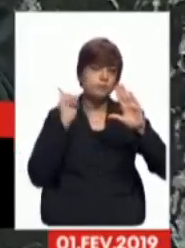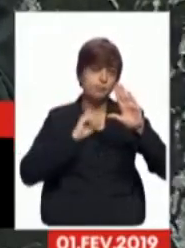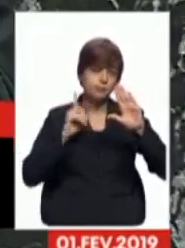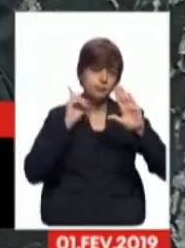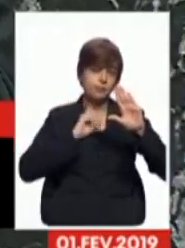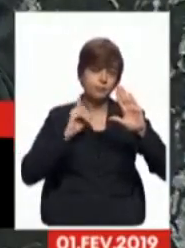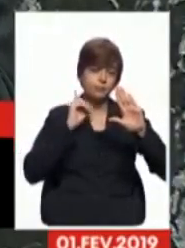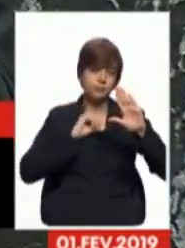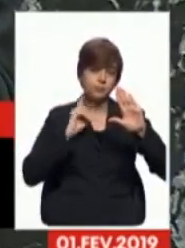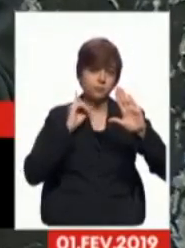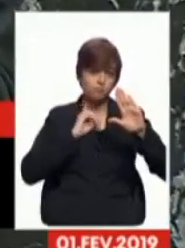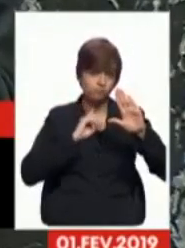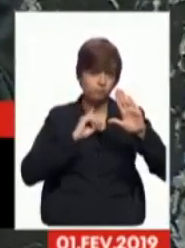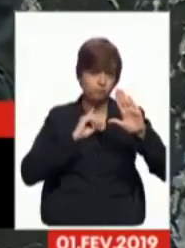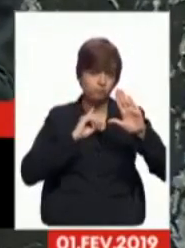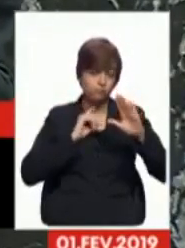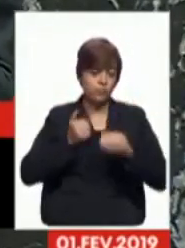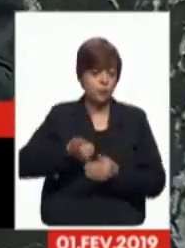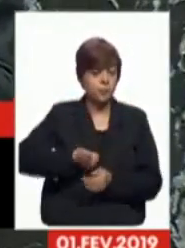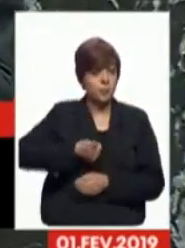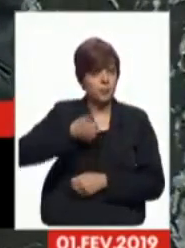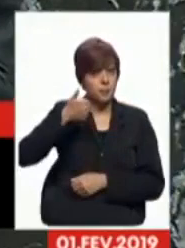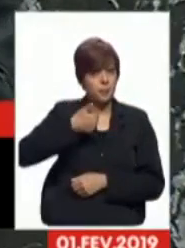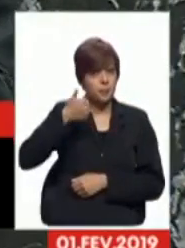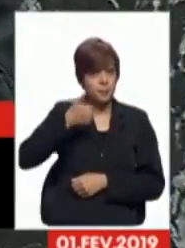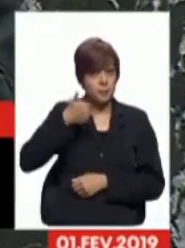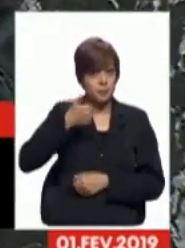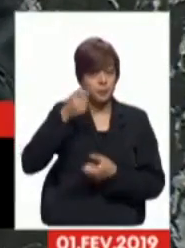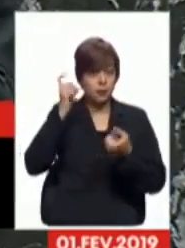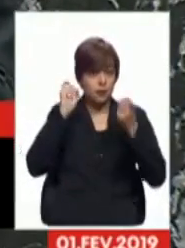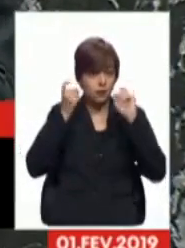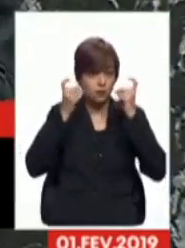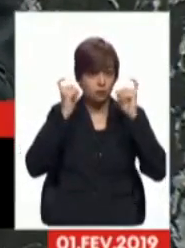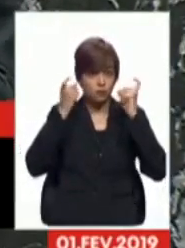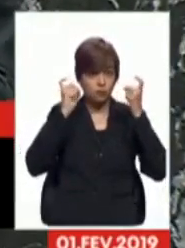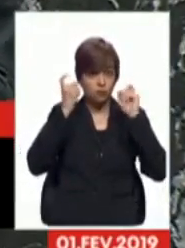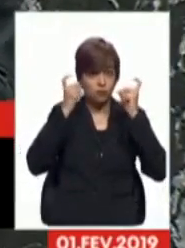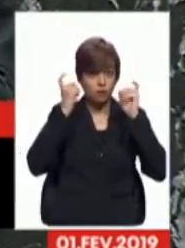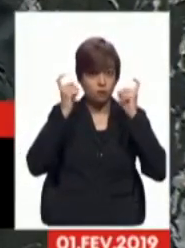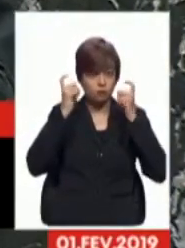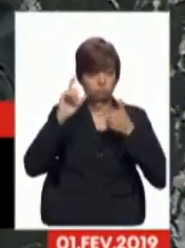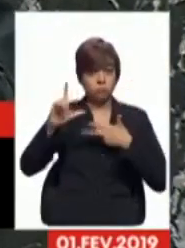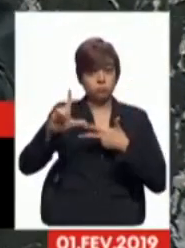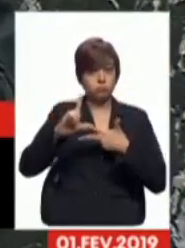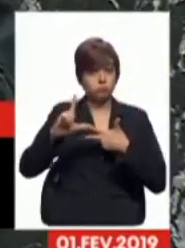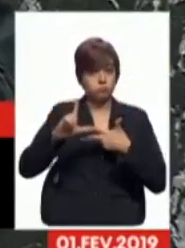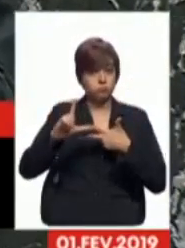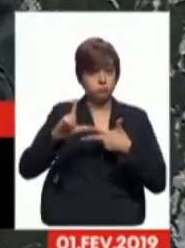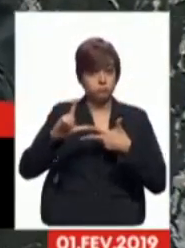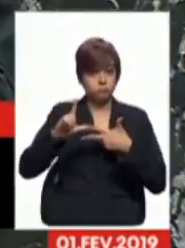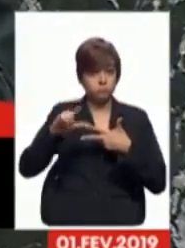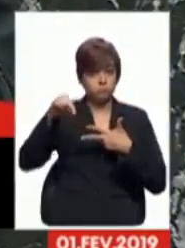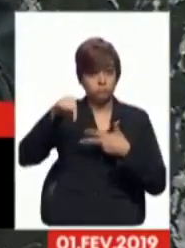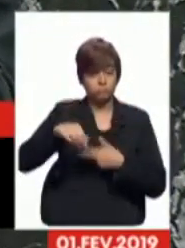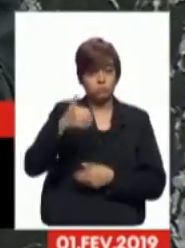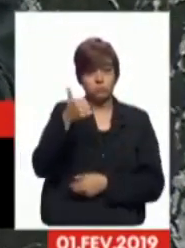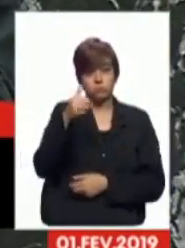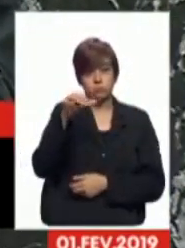Gerais e a primeira sessão legislativa ordinária da